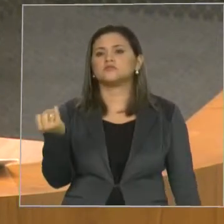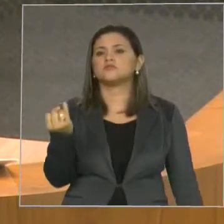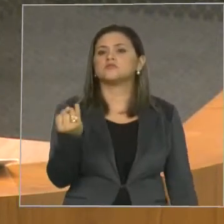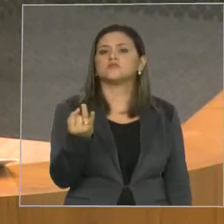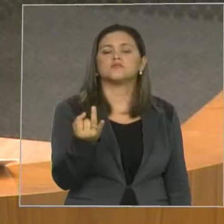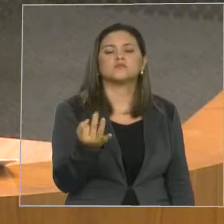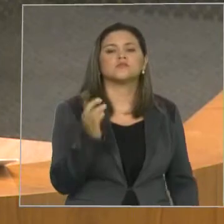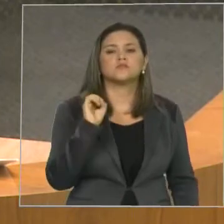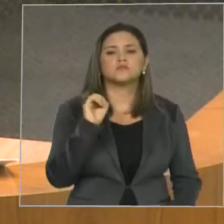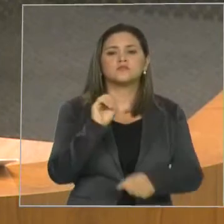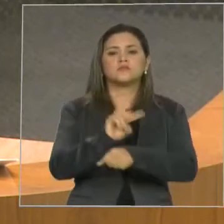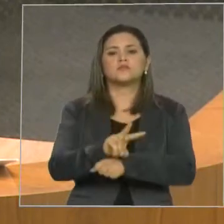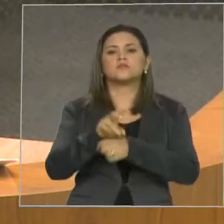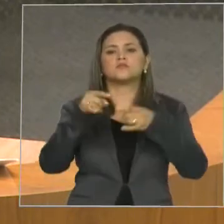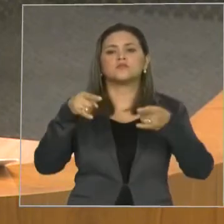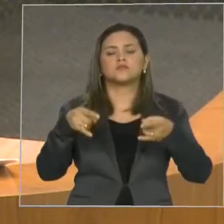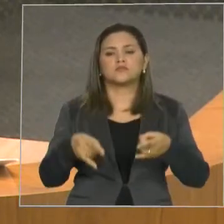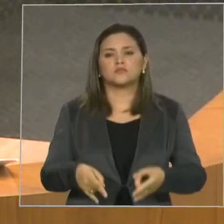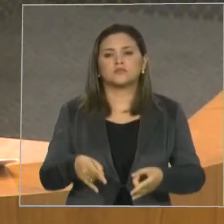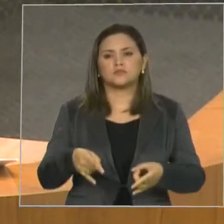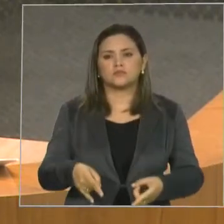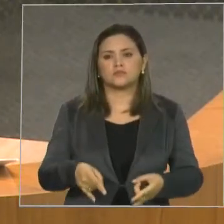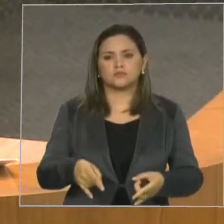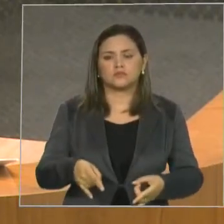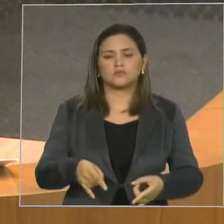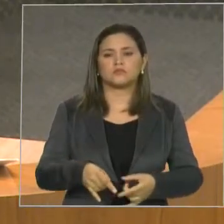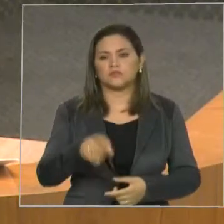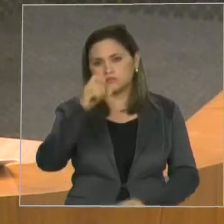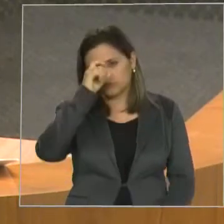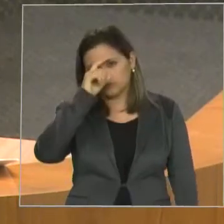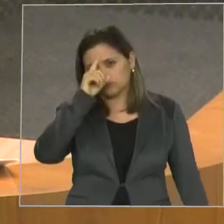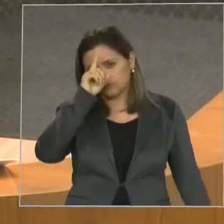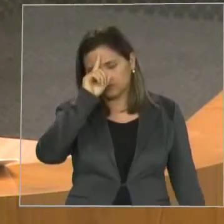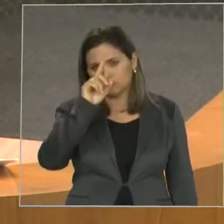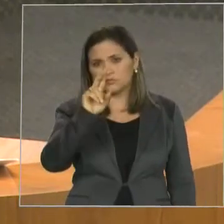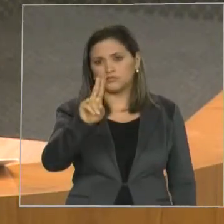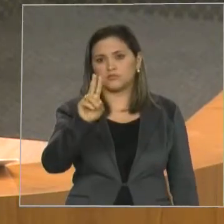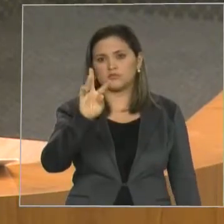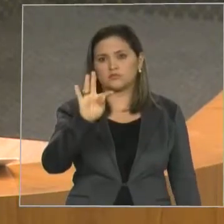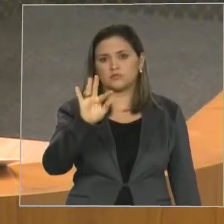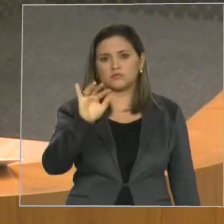ocupados e livres nas unidades de saúde hospitalar e UTI,